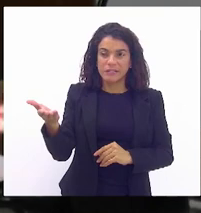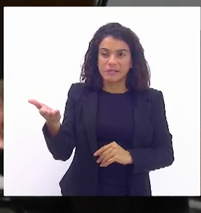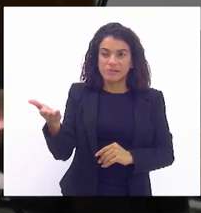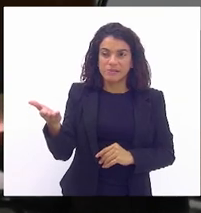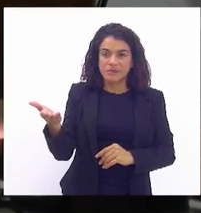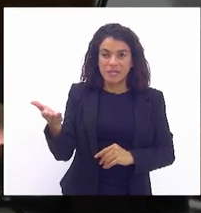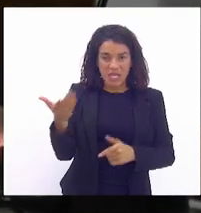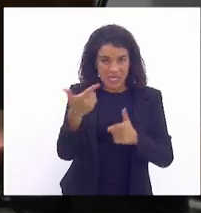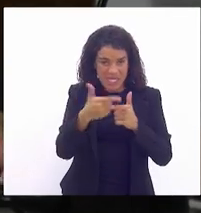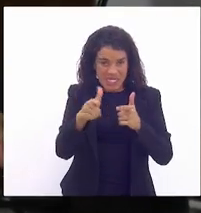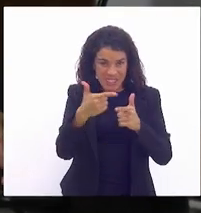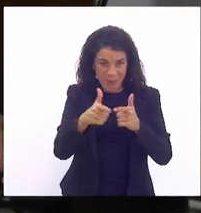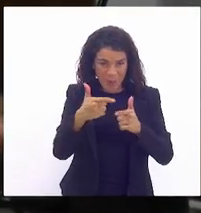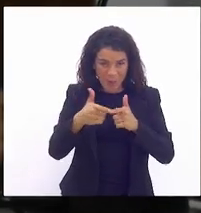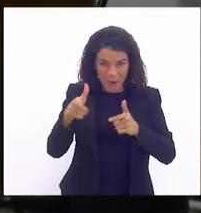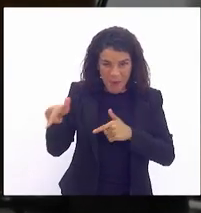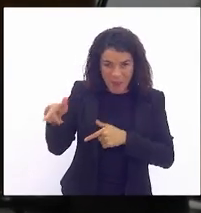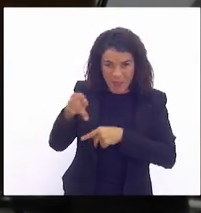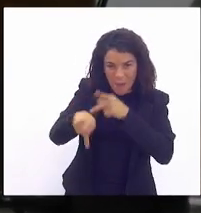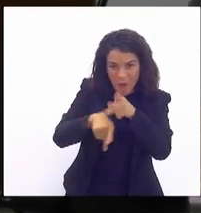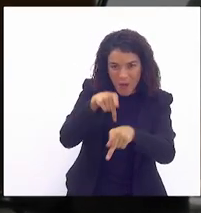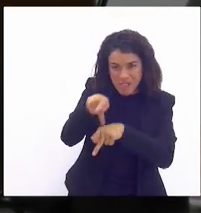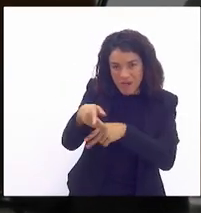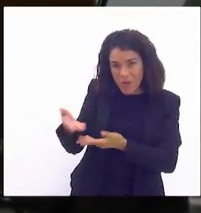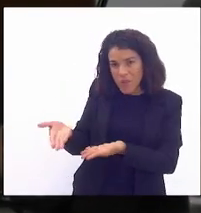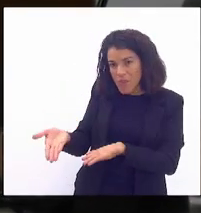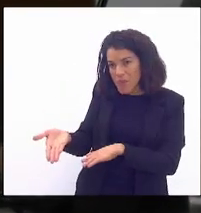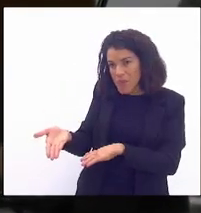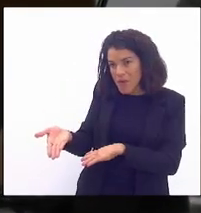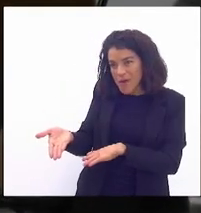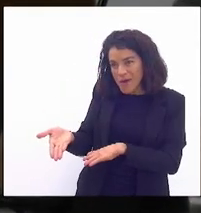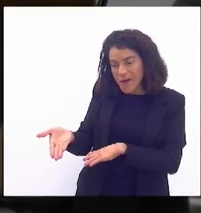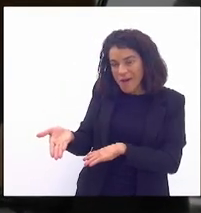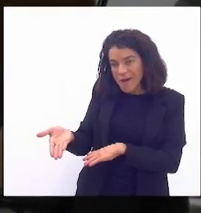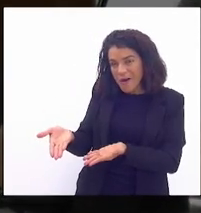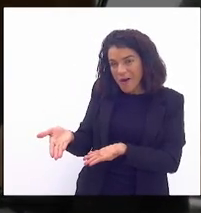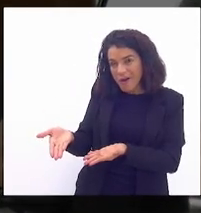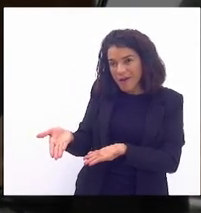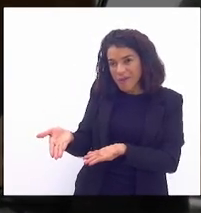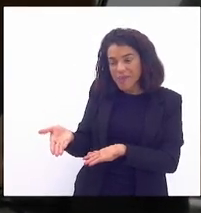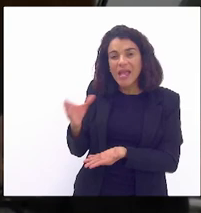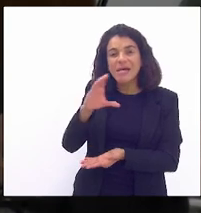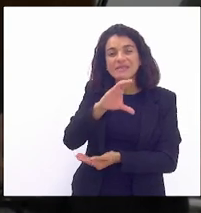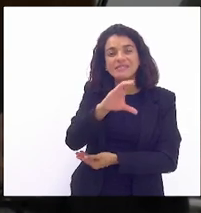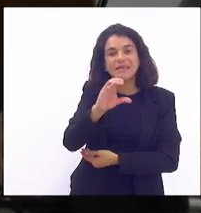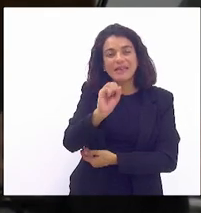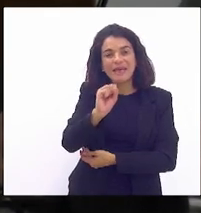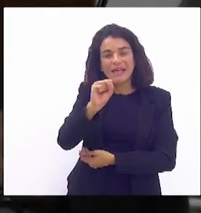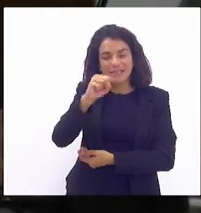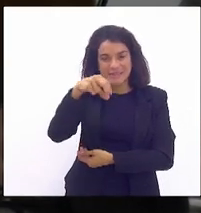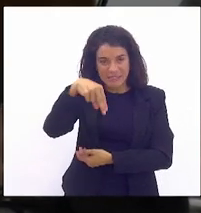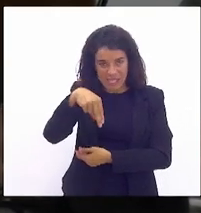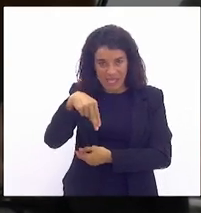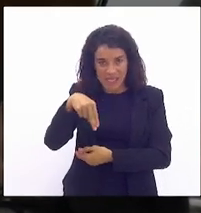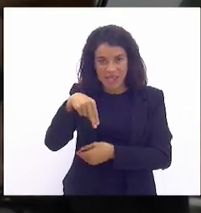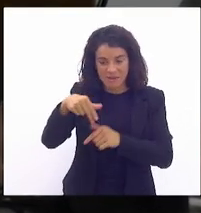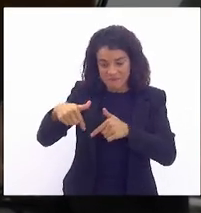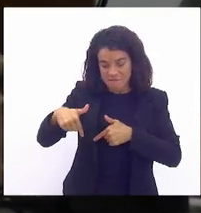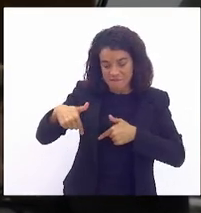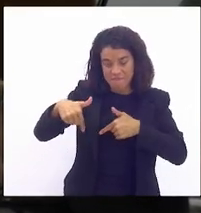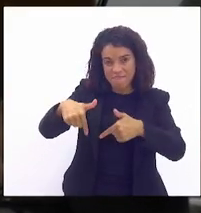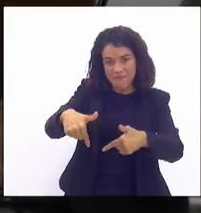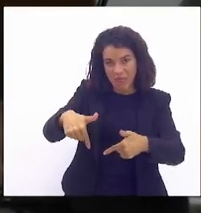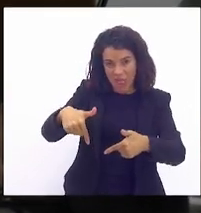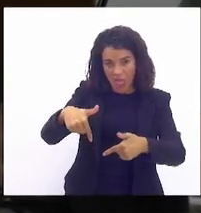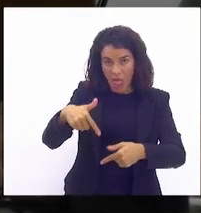isso é um problema do cidadão? O que a CSN vai fazer? São os